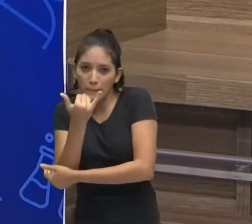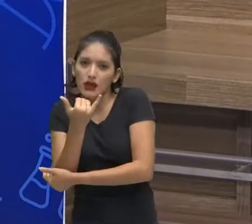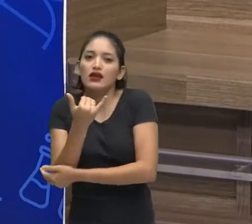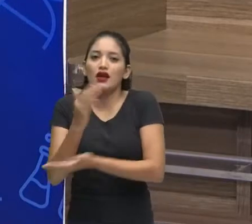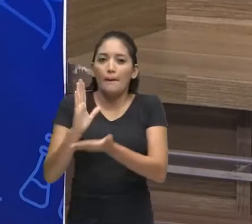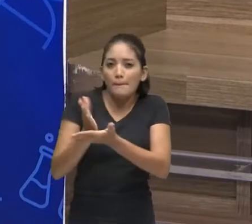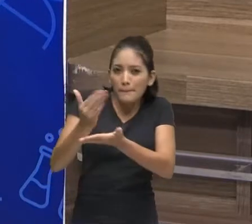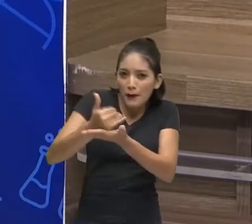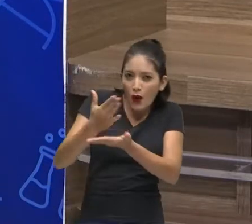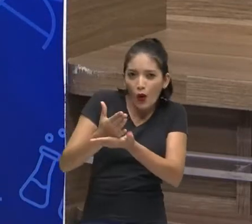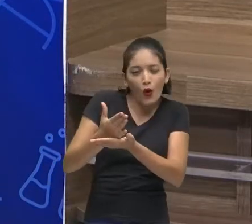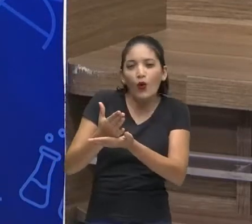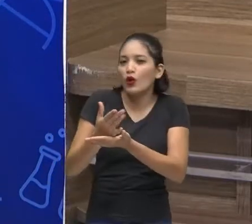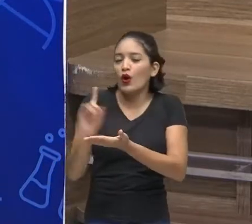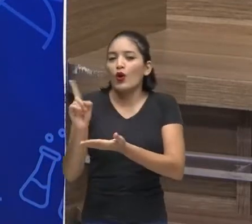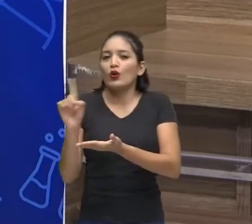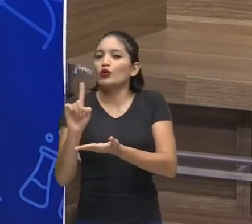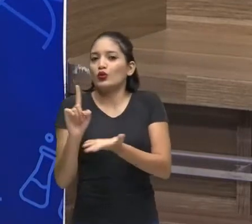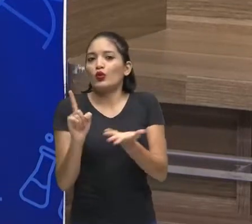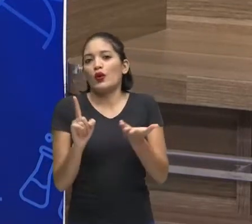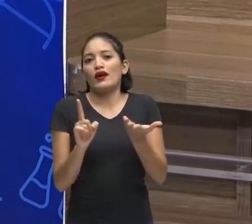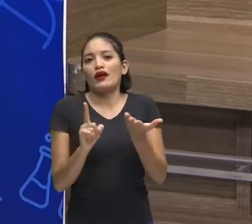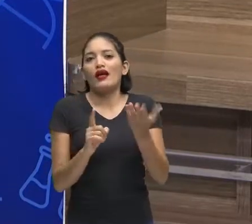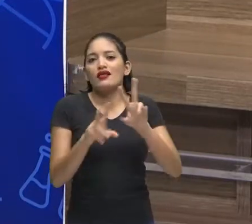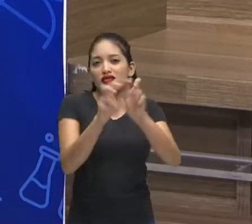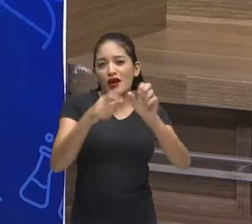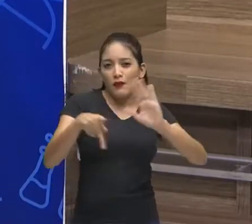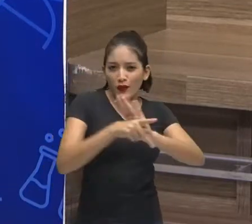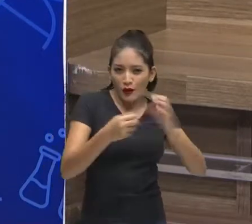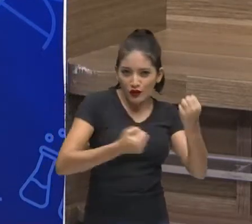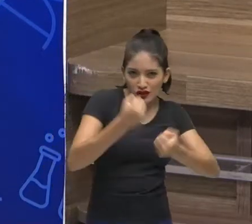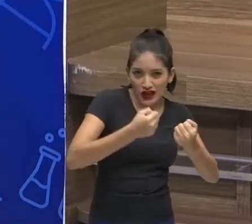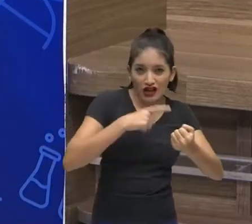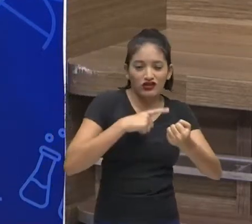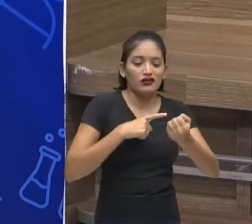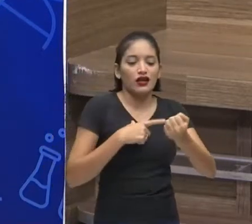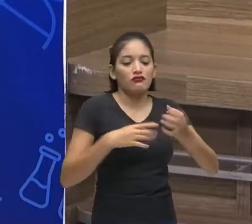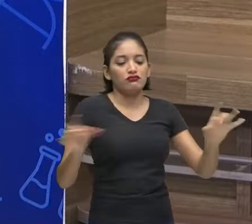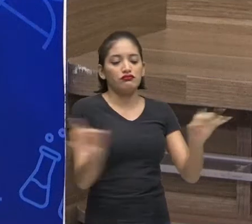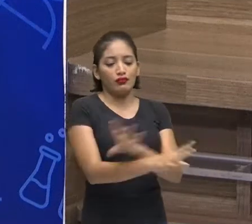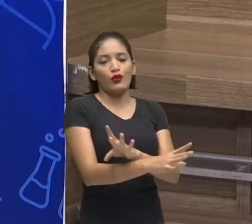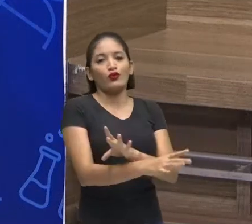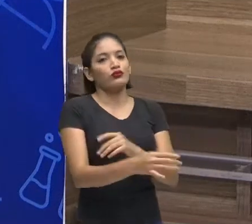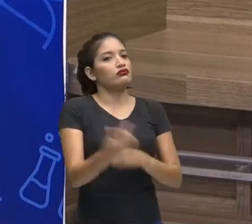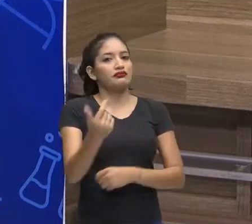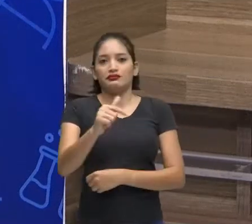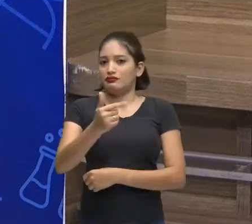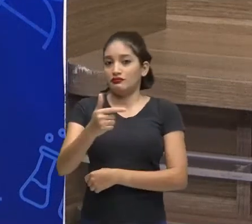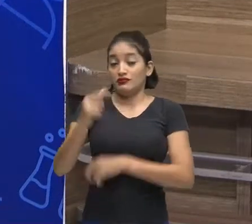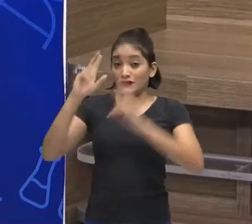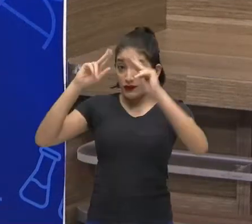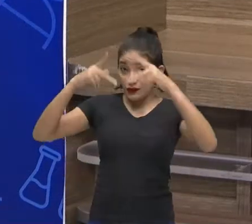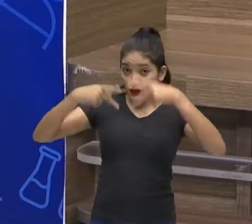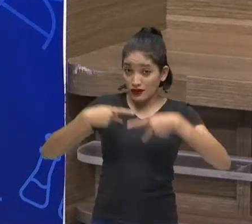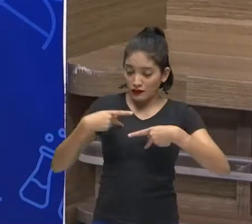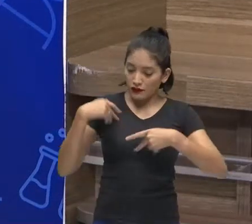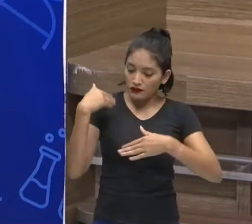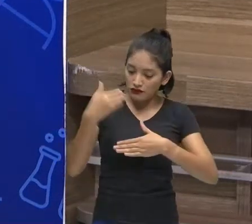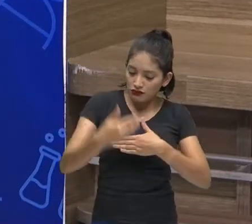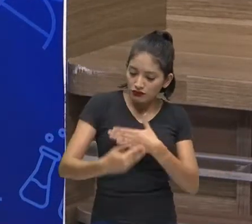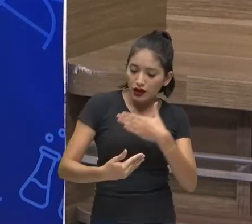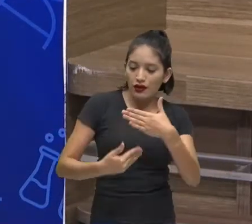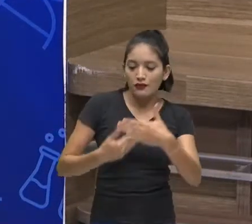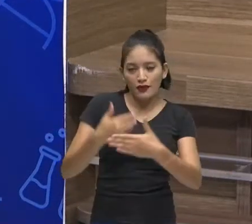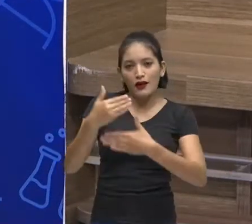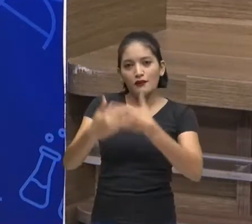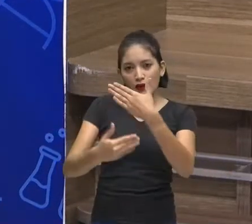não é conserto de carro, que já tem uma coisa determinada, não é um conserto. Ser humano se constrói todos os